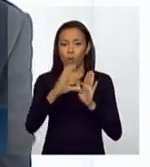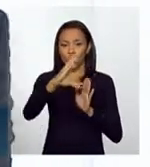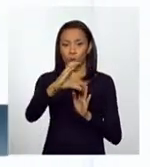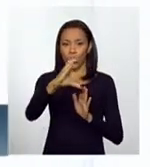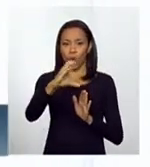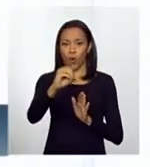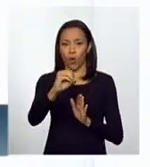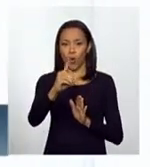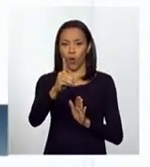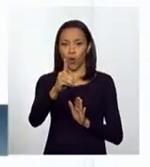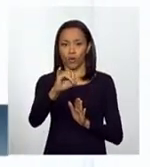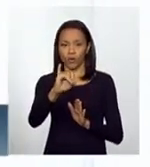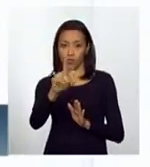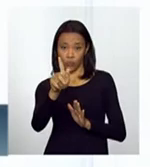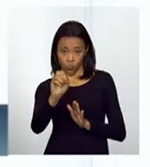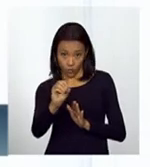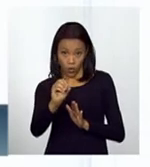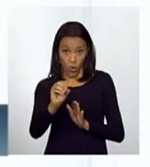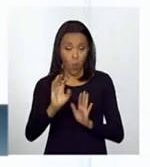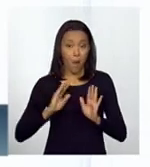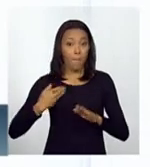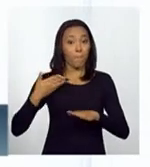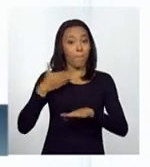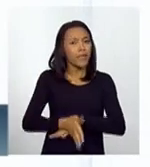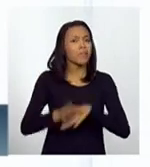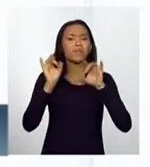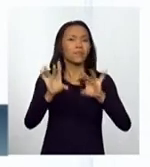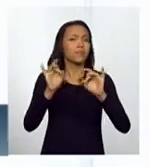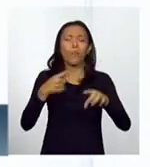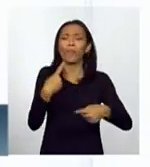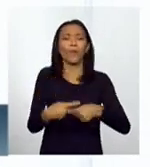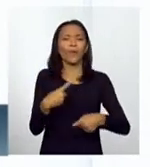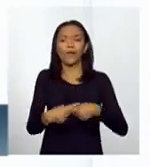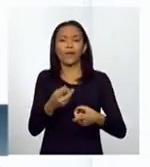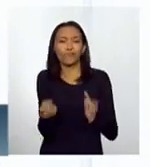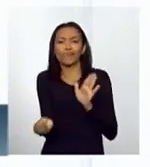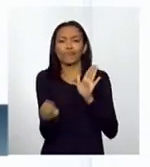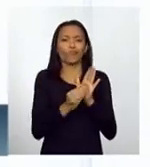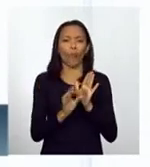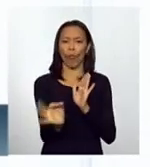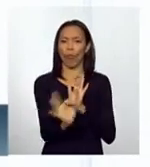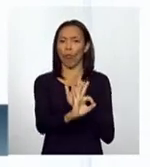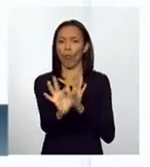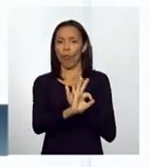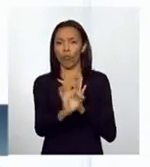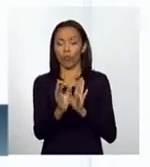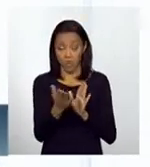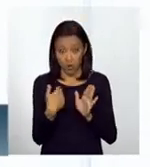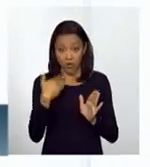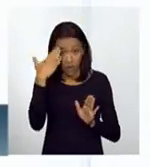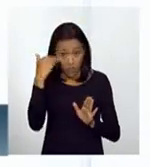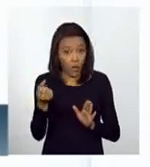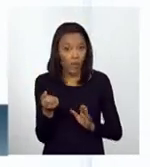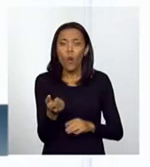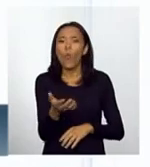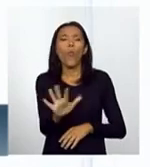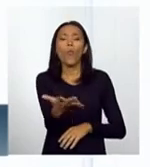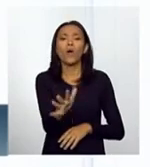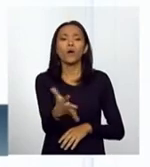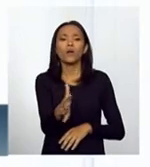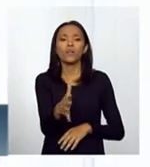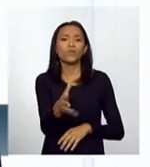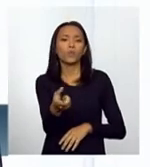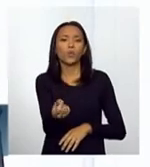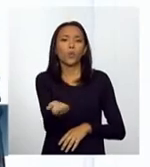participação especial. Por que que não entrou? E queria saber quanto que o governo está esperando